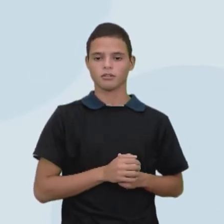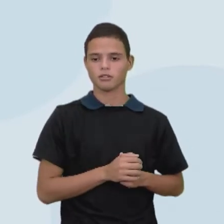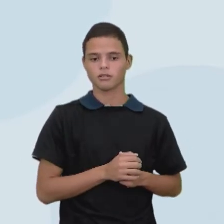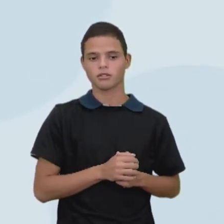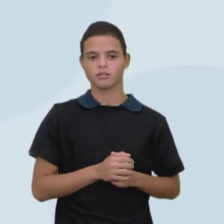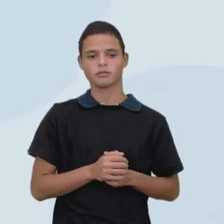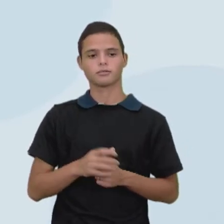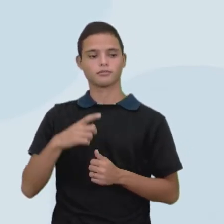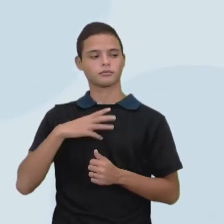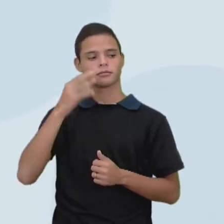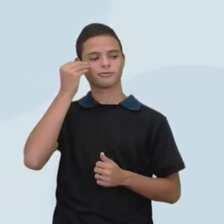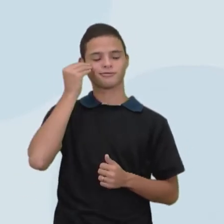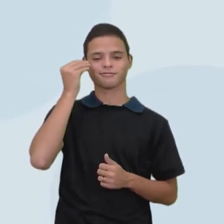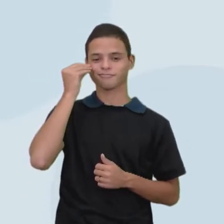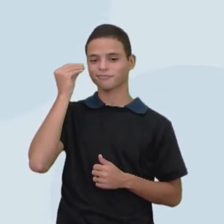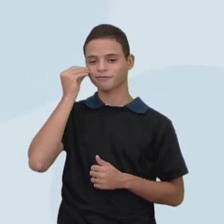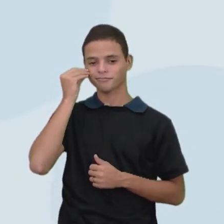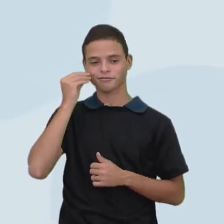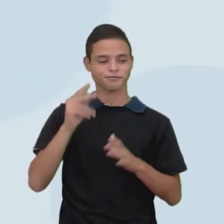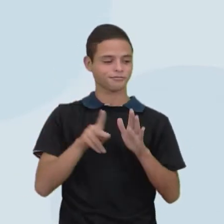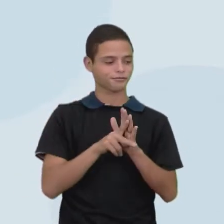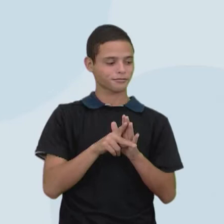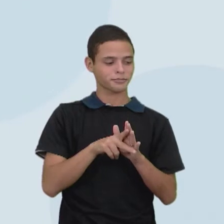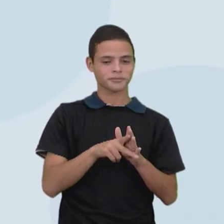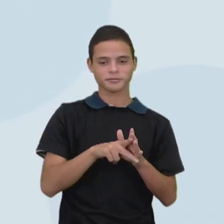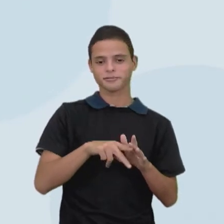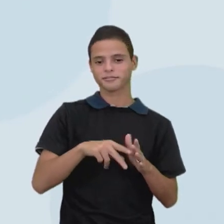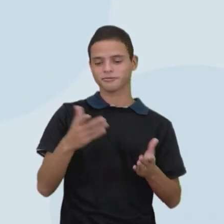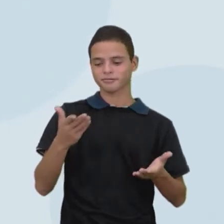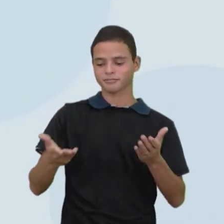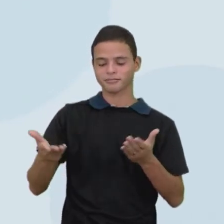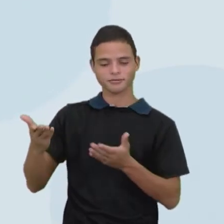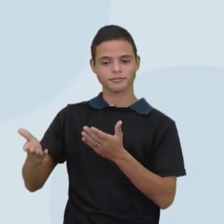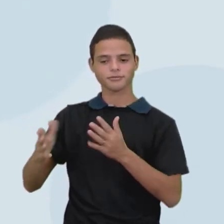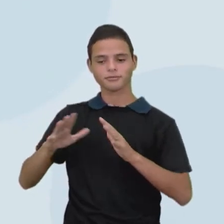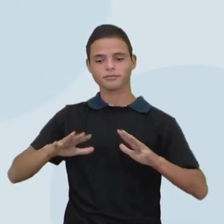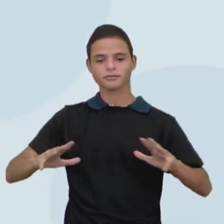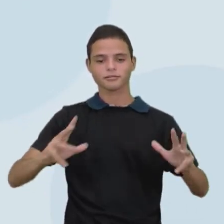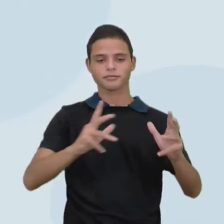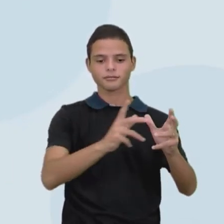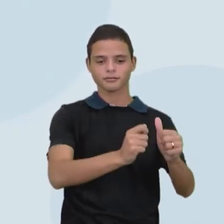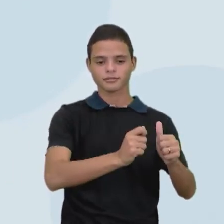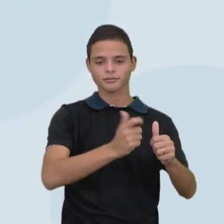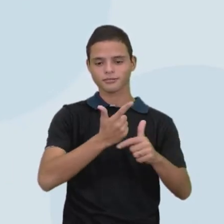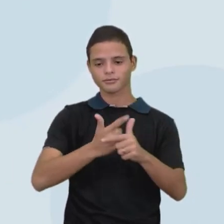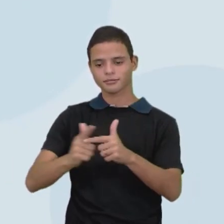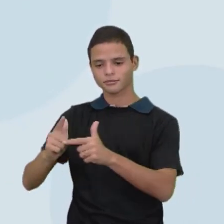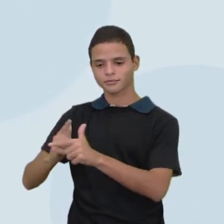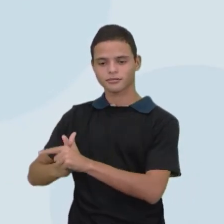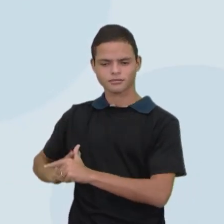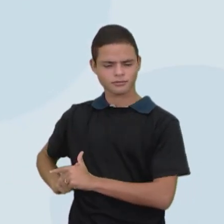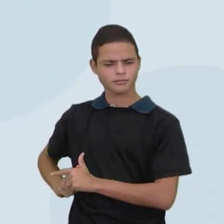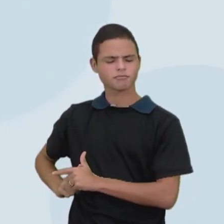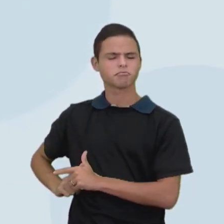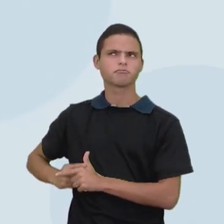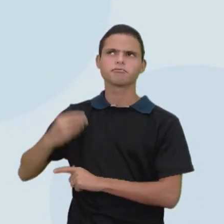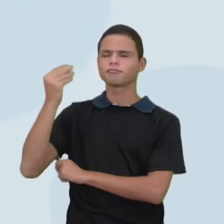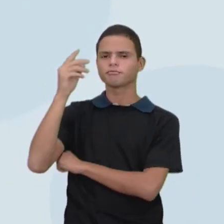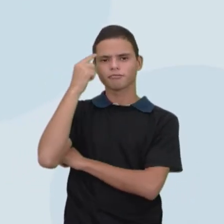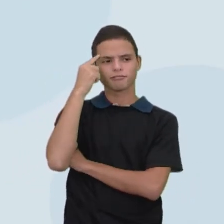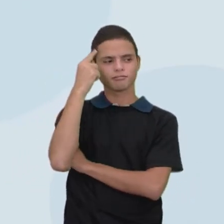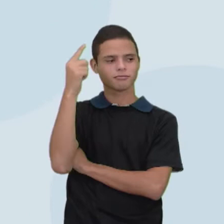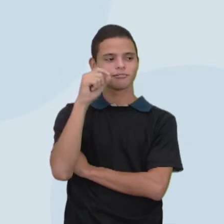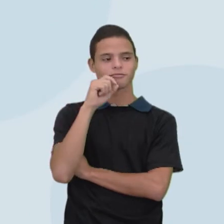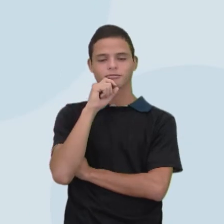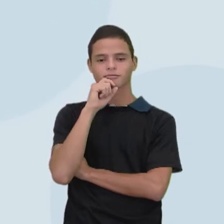a amostra é selecionada proporcionalmente entre as divisões. Proporcionalmente entre as divisões. Peraí, professora, é